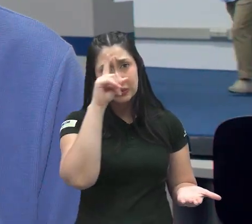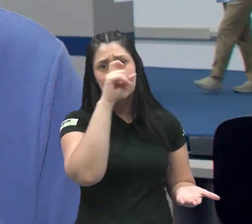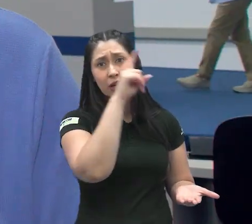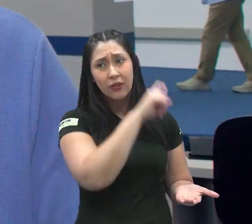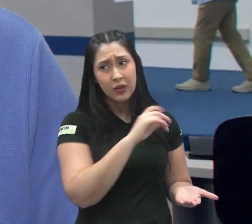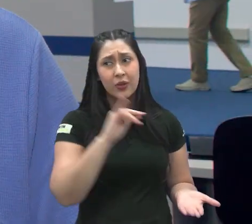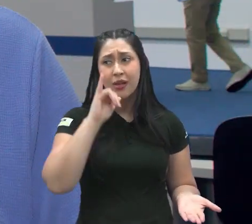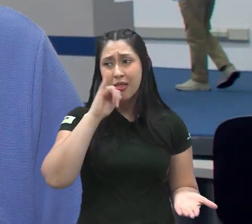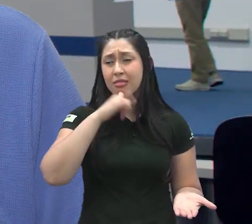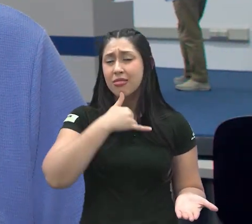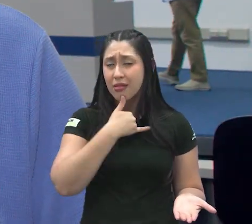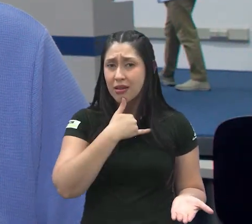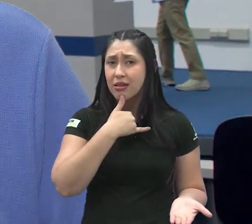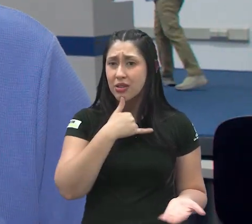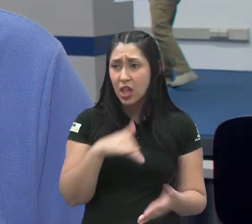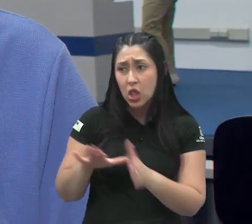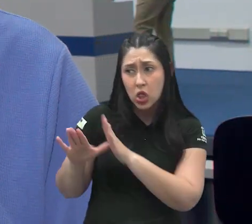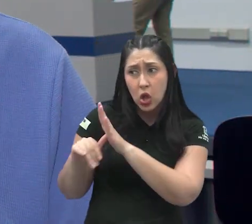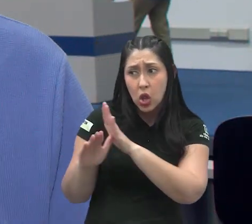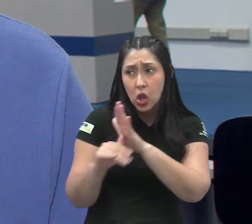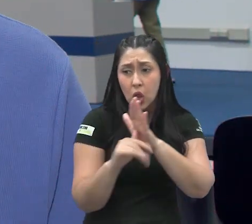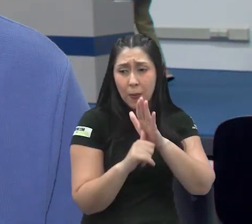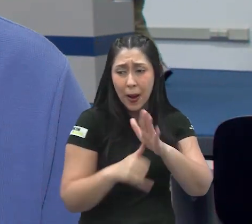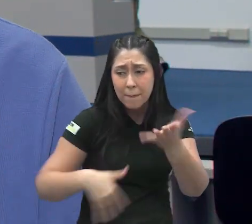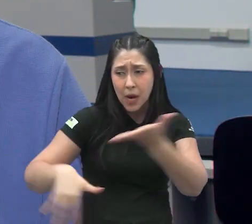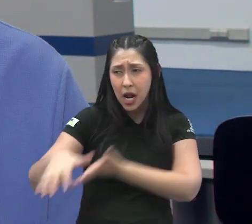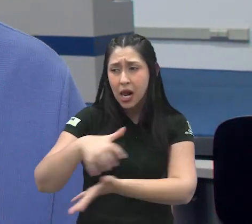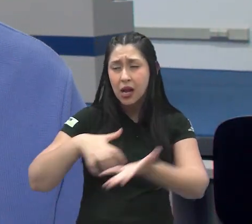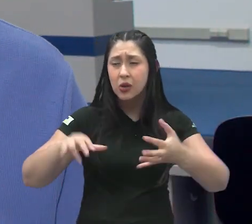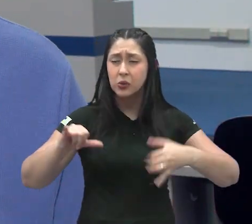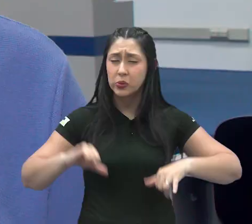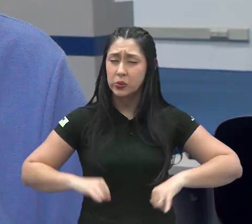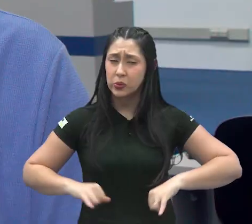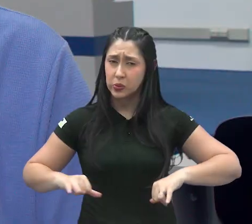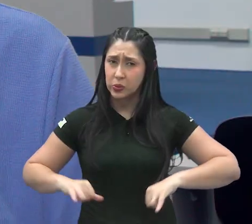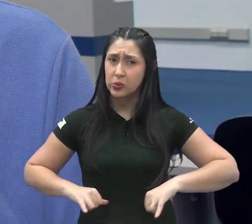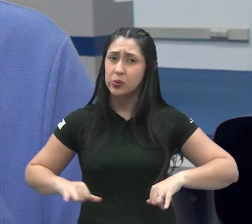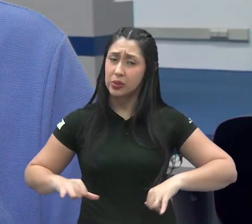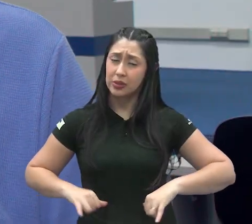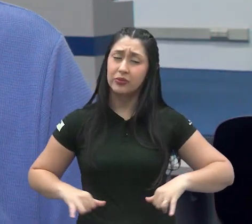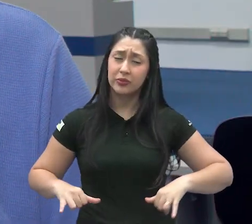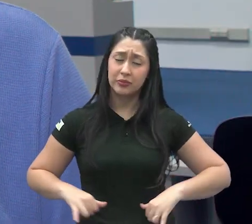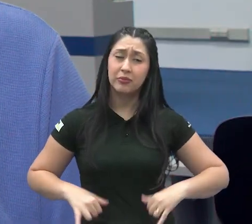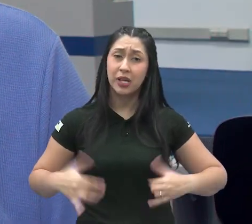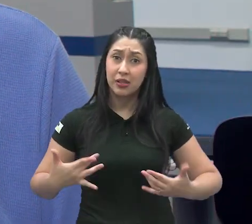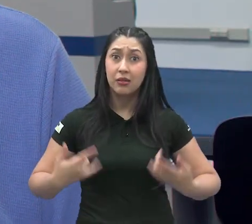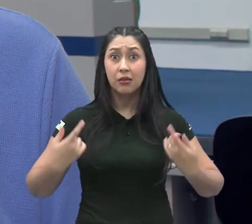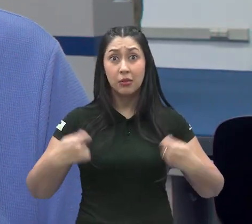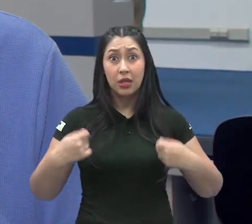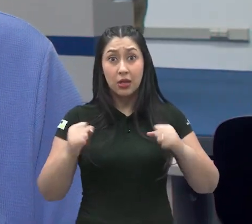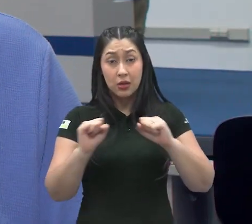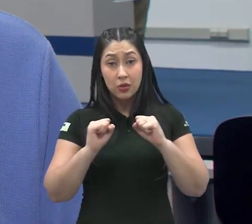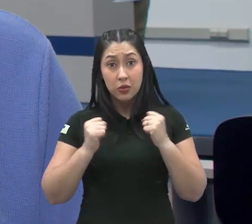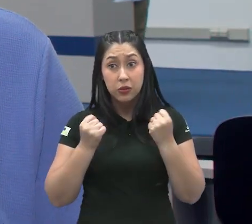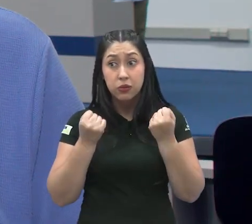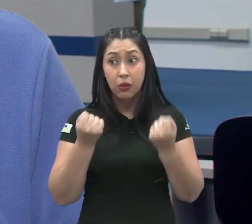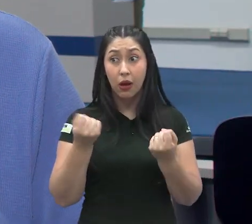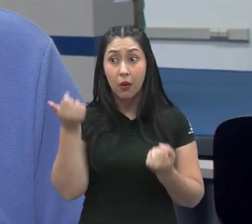intragável, né, que é a questão do arrombamento da casa, roubar os seus pertences, que com tanto sofrimento as pessoas levam para poder fazer